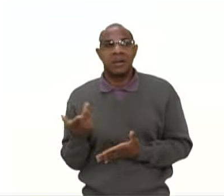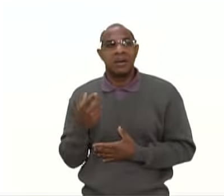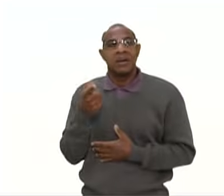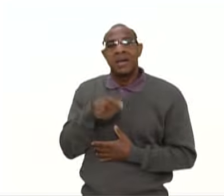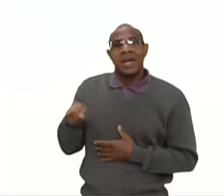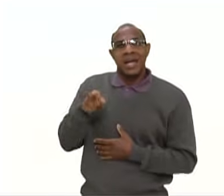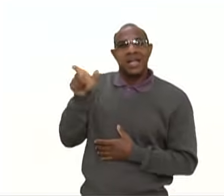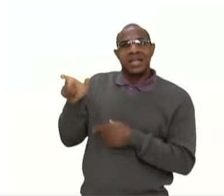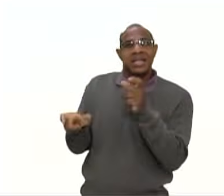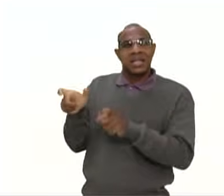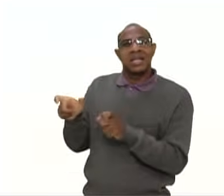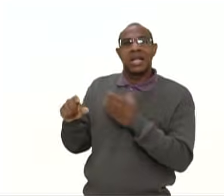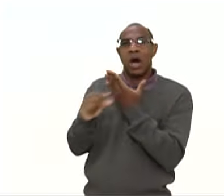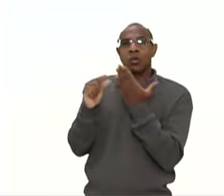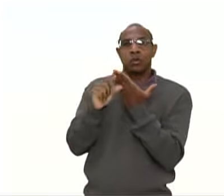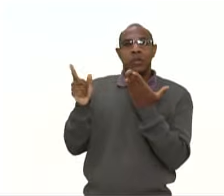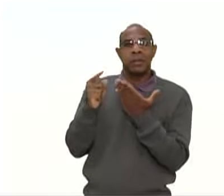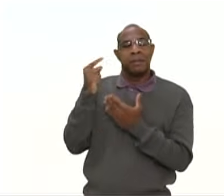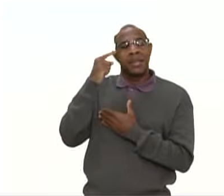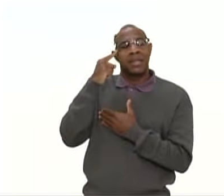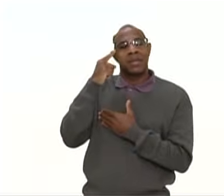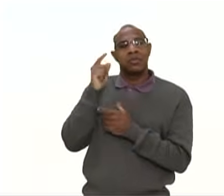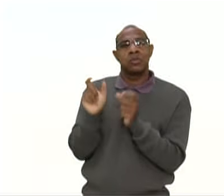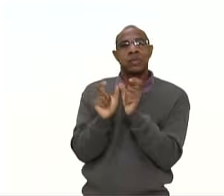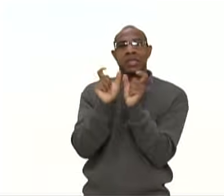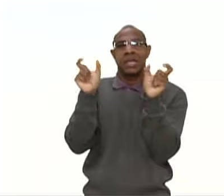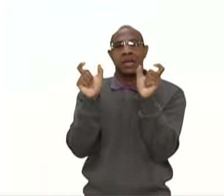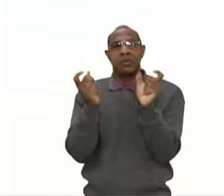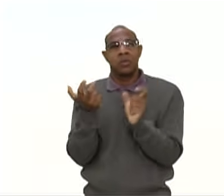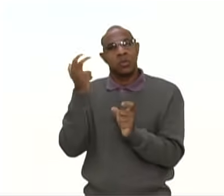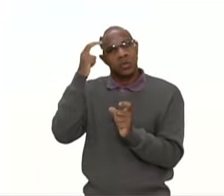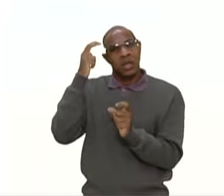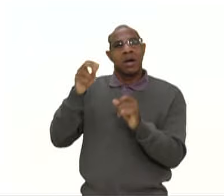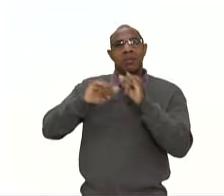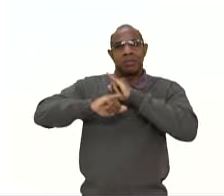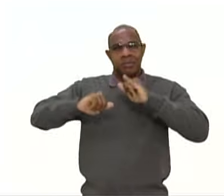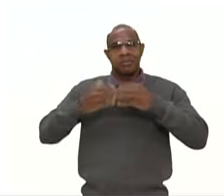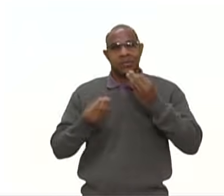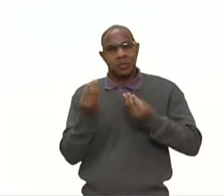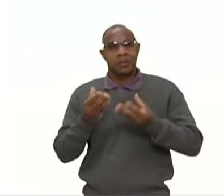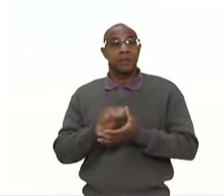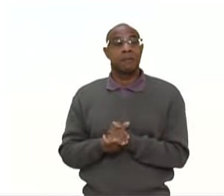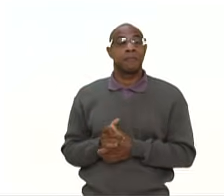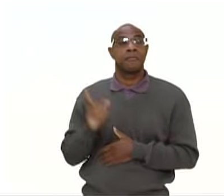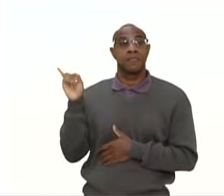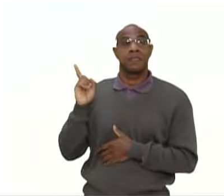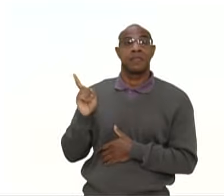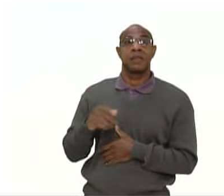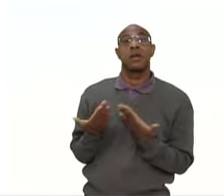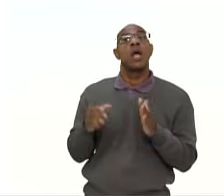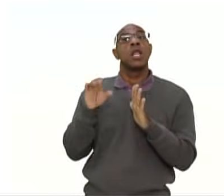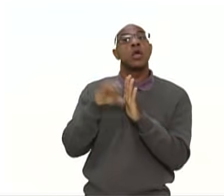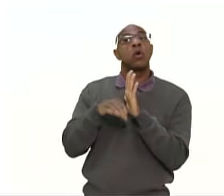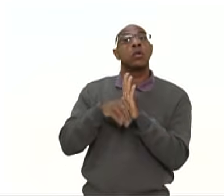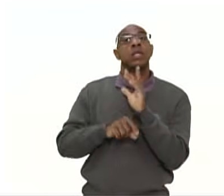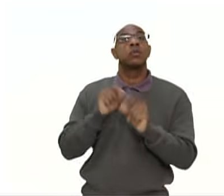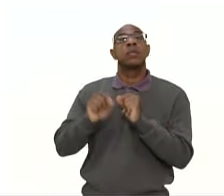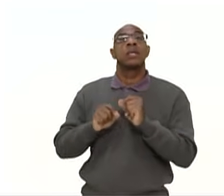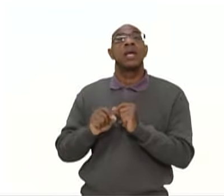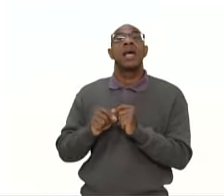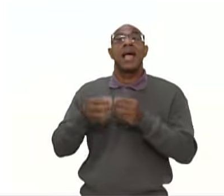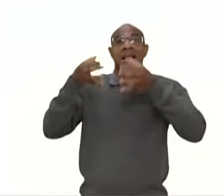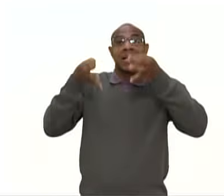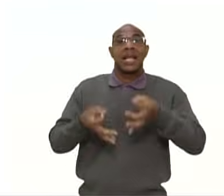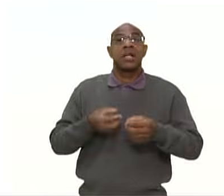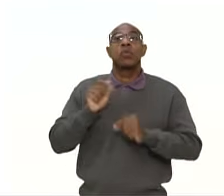indústria cultural? E aí, uma definiçãozinha, né, do livro todo deles. E sobre esse conceito, é correto